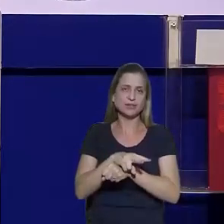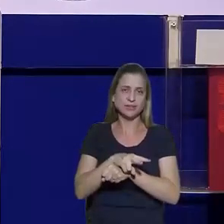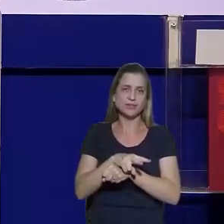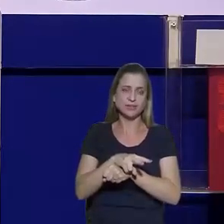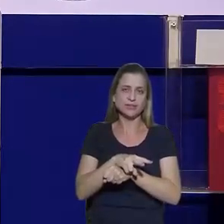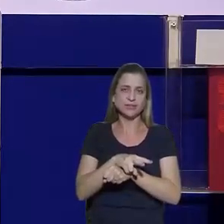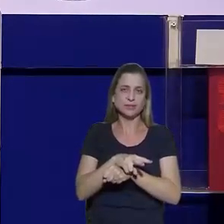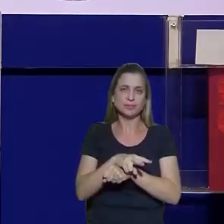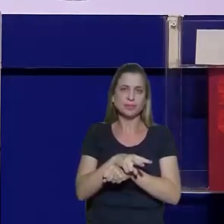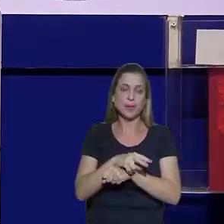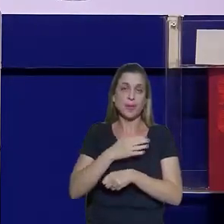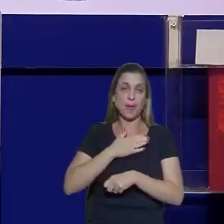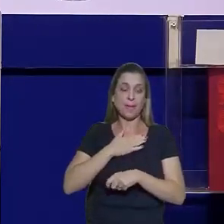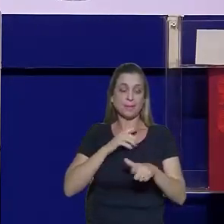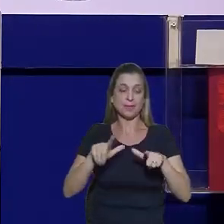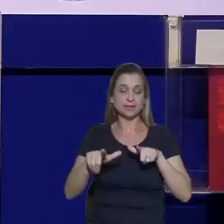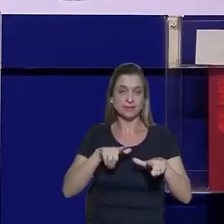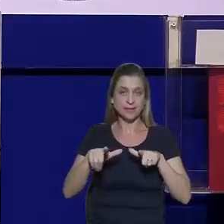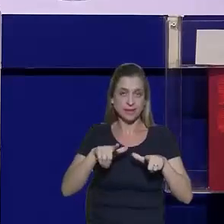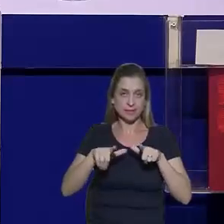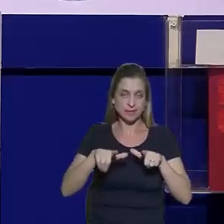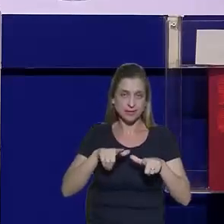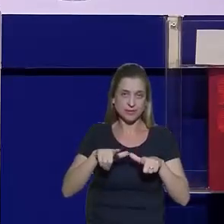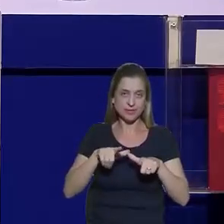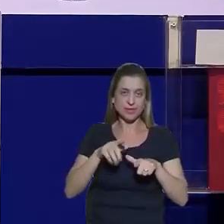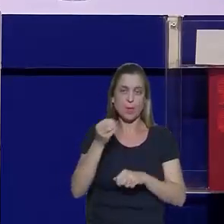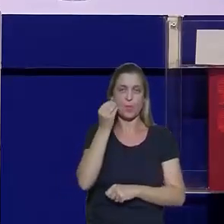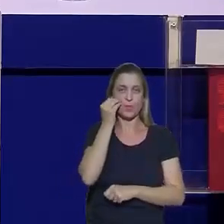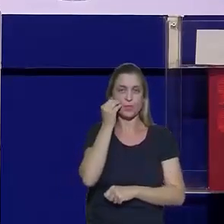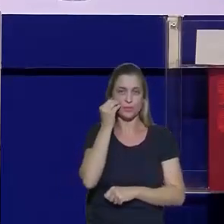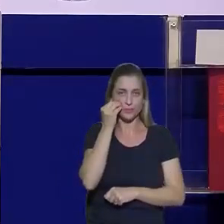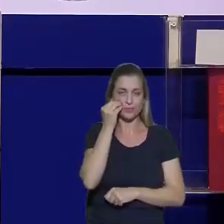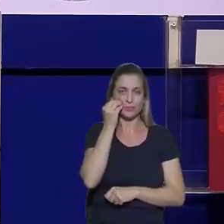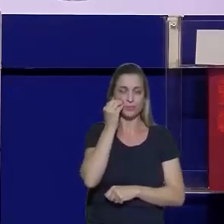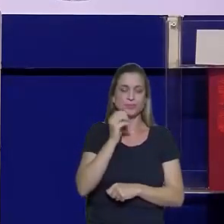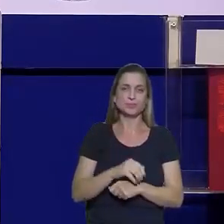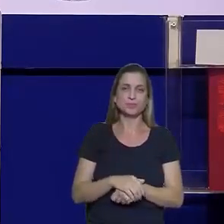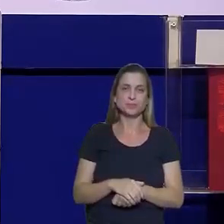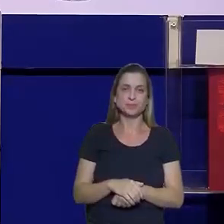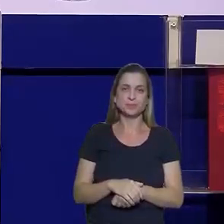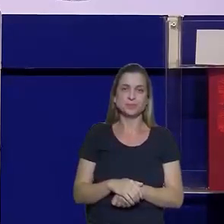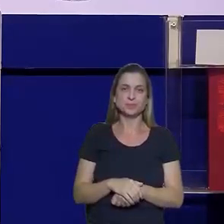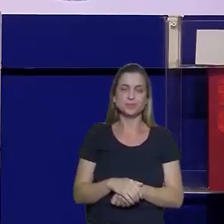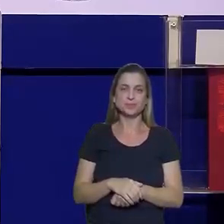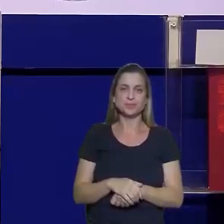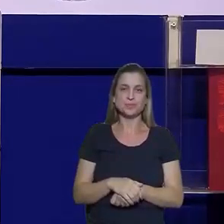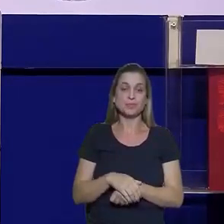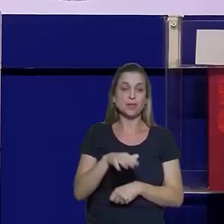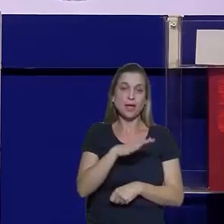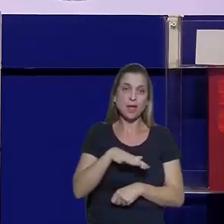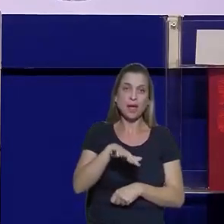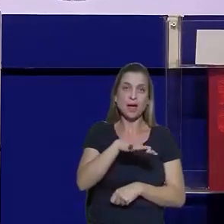ou melhor, a minha trabalhabilidade, a minha possibilidade de trabalhar em funções